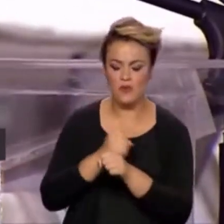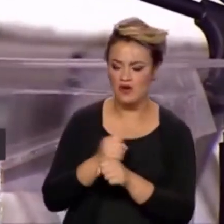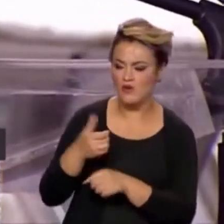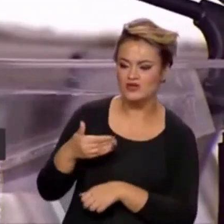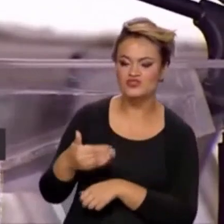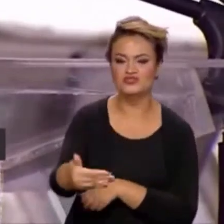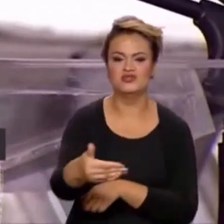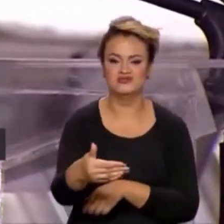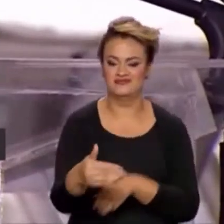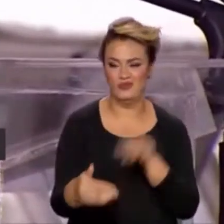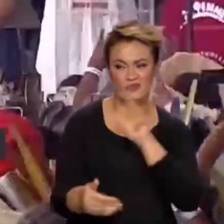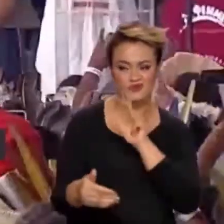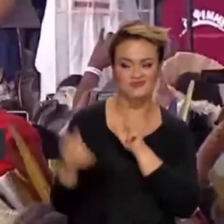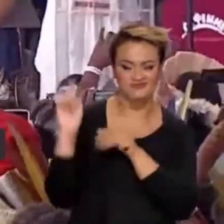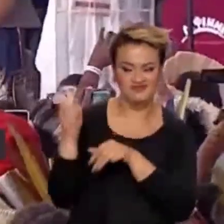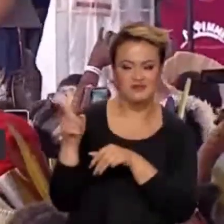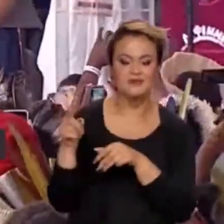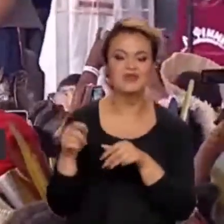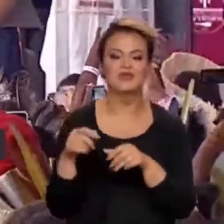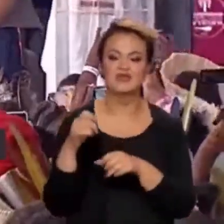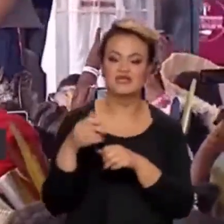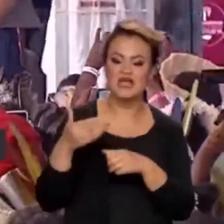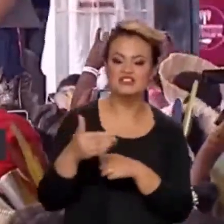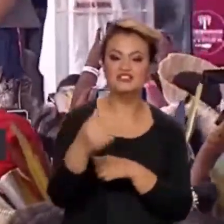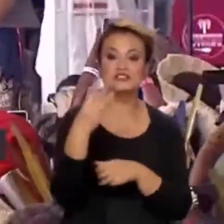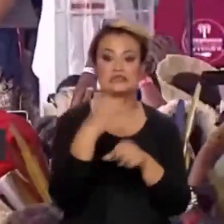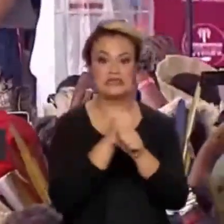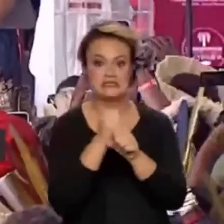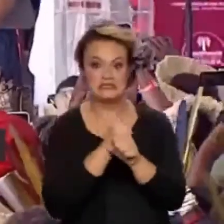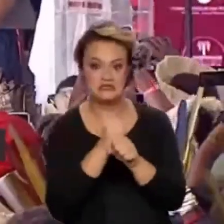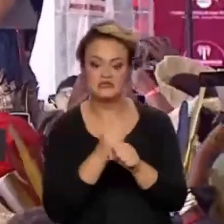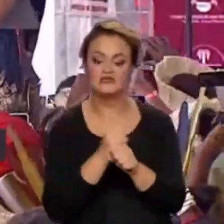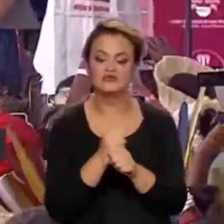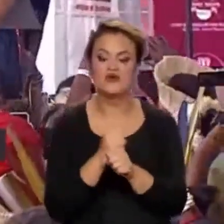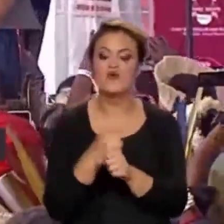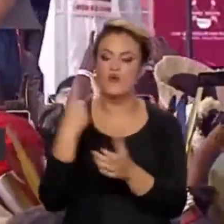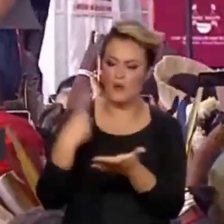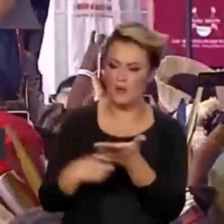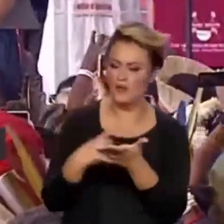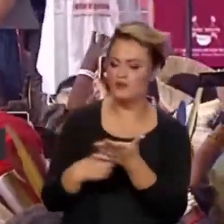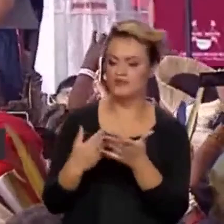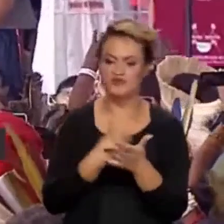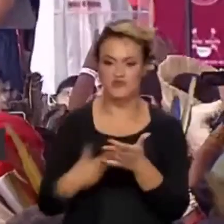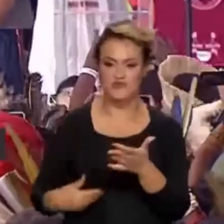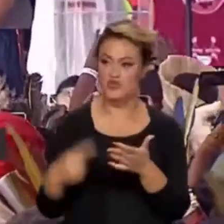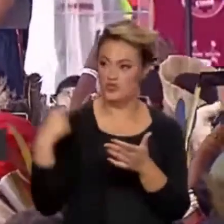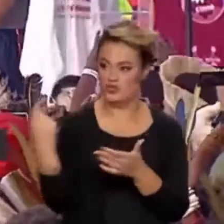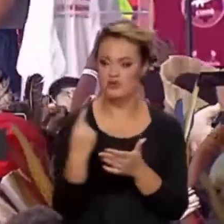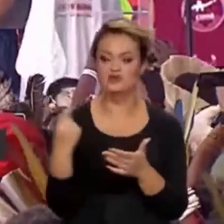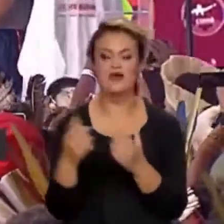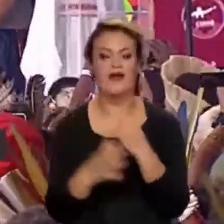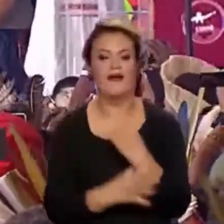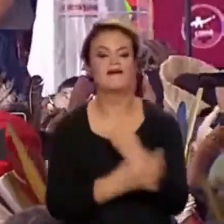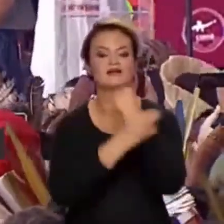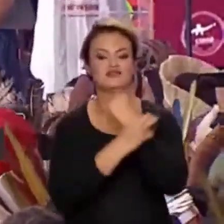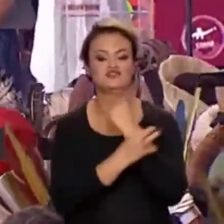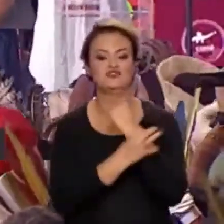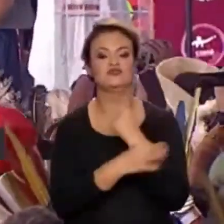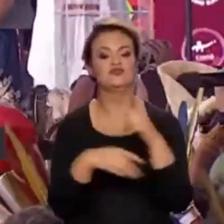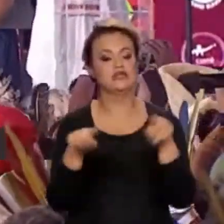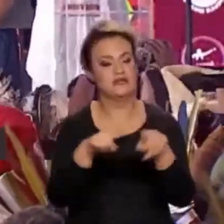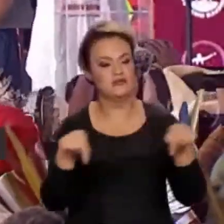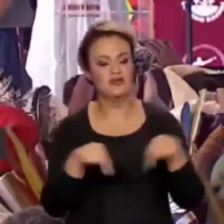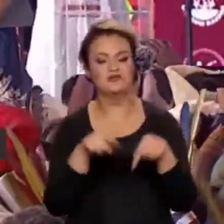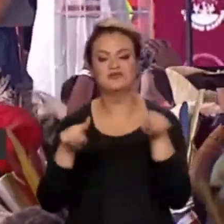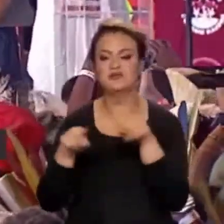ano, presidente Lula, e dos próximos 3 anos do nosso governo, garantir que as